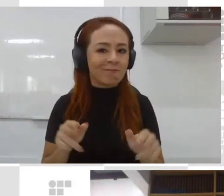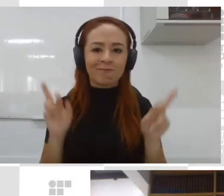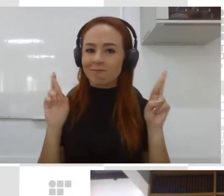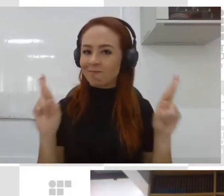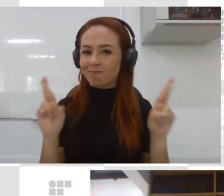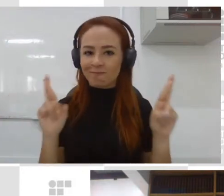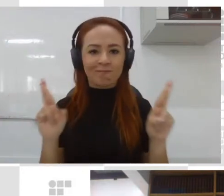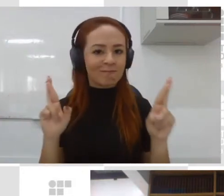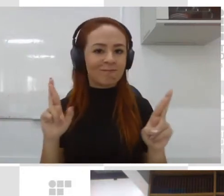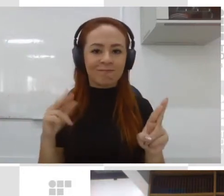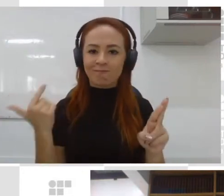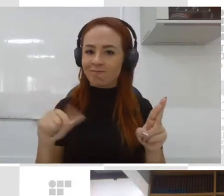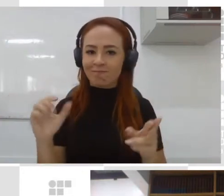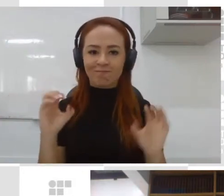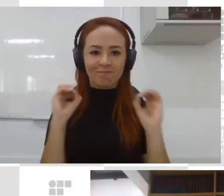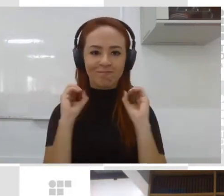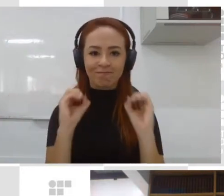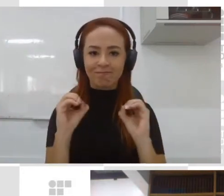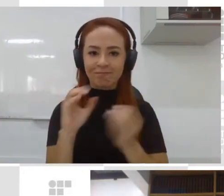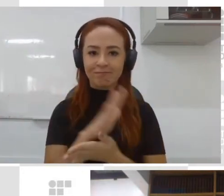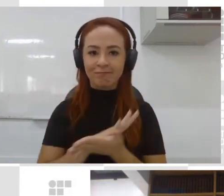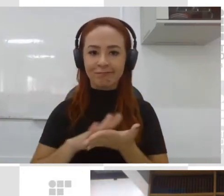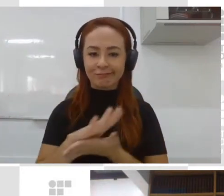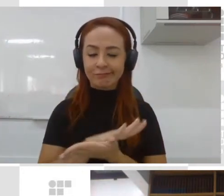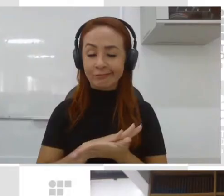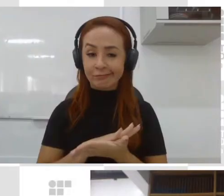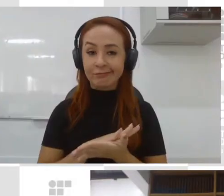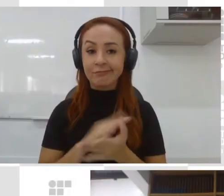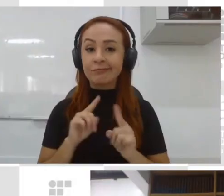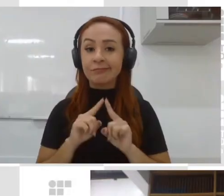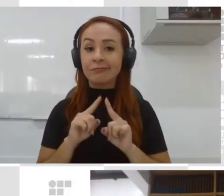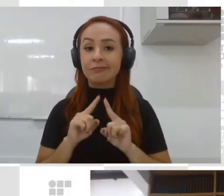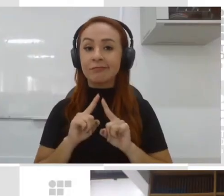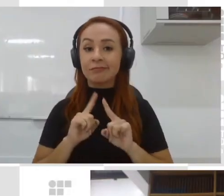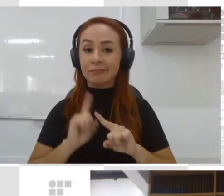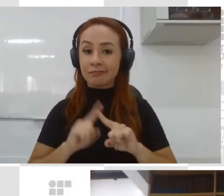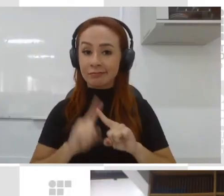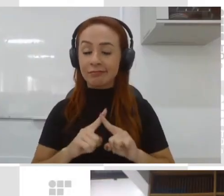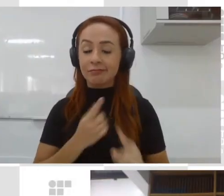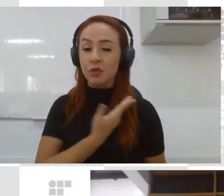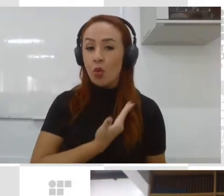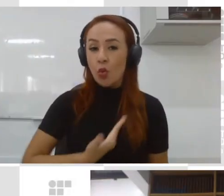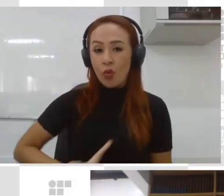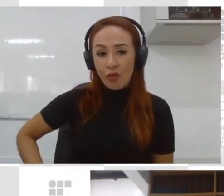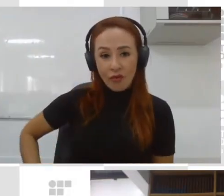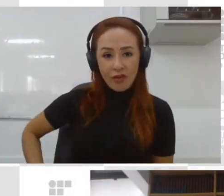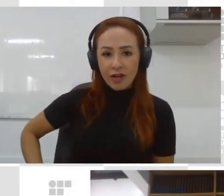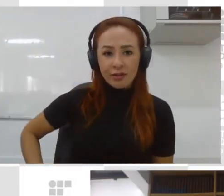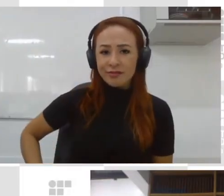não vão tomar as medidas necessárias para isso, porque eles estão completamente engajados